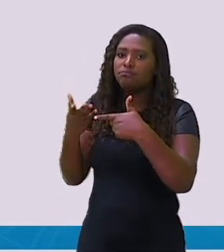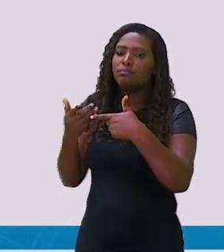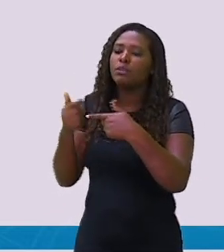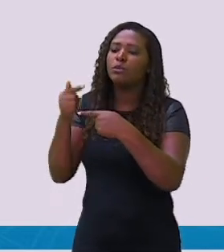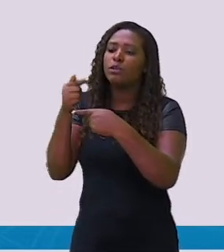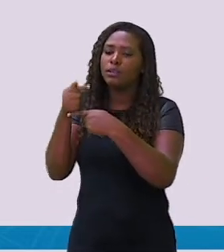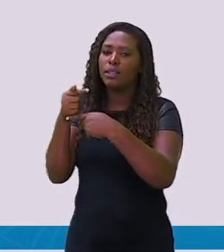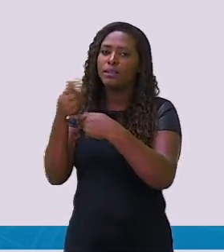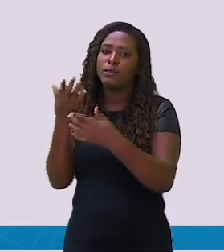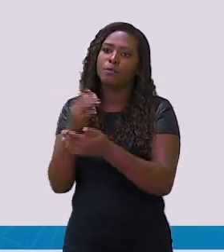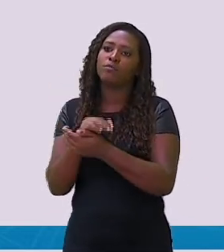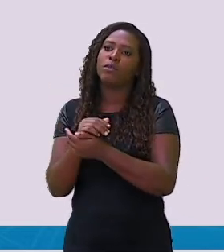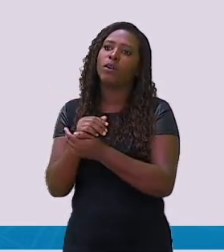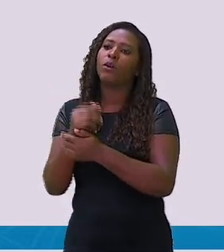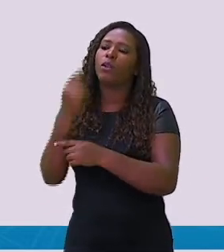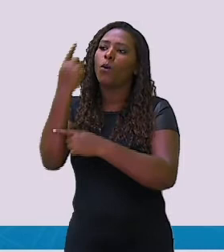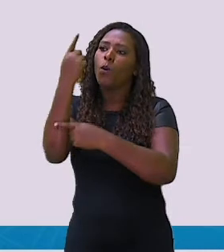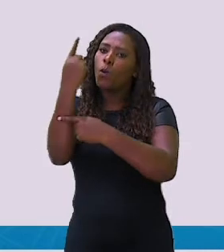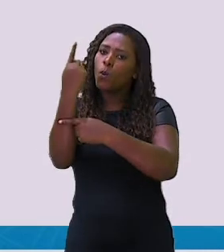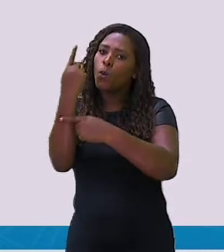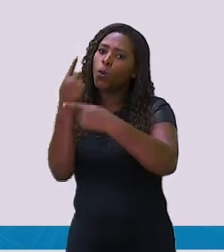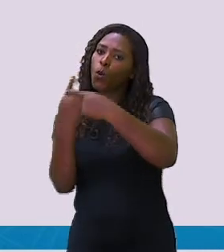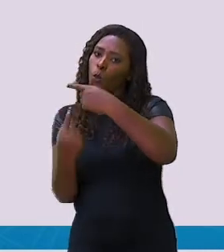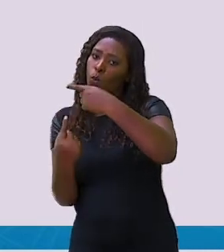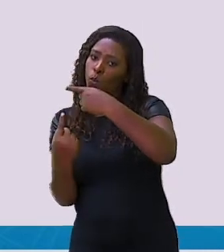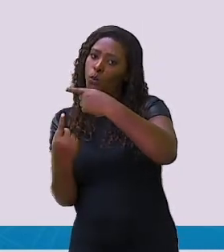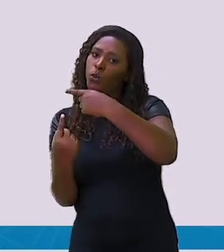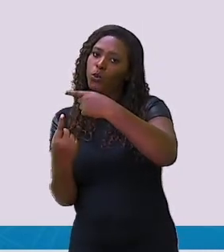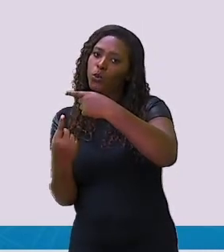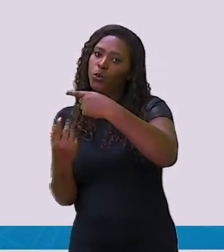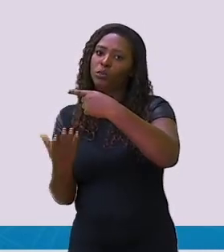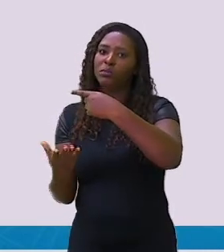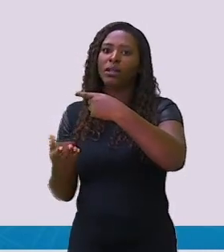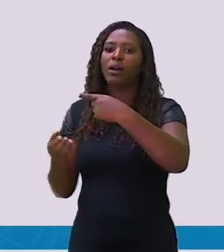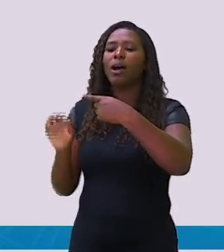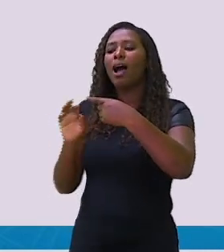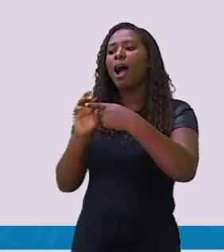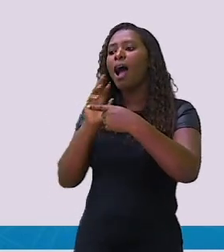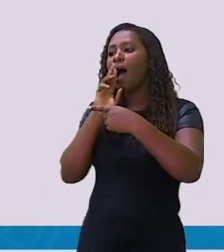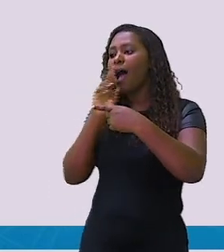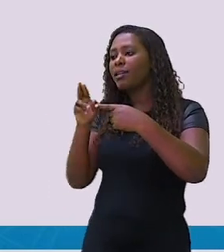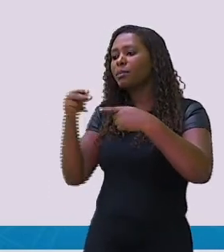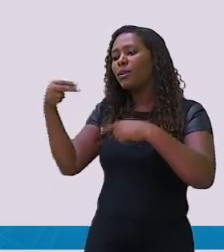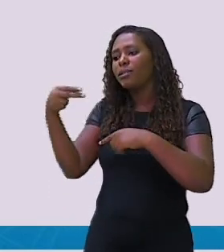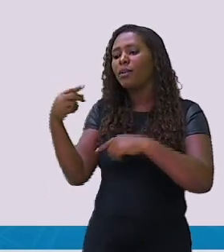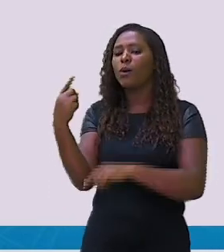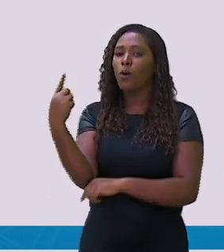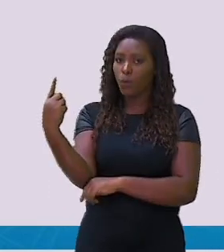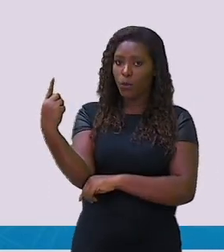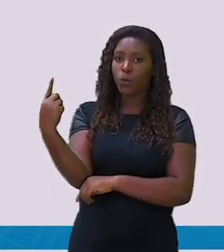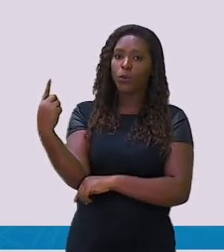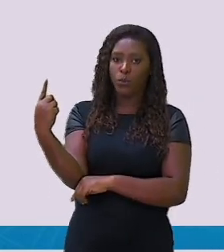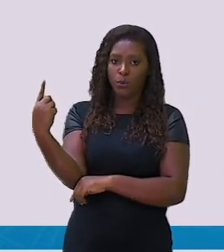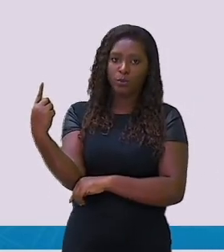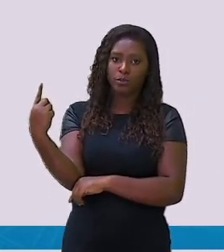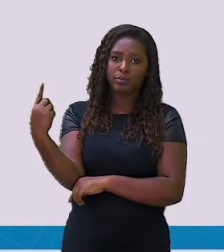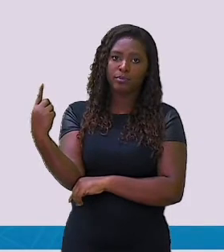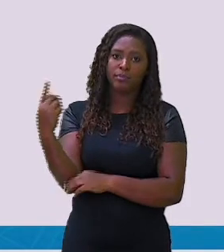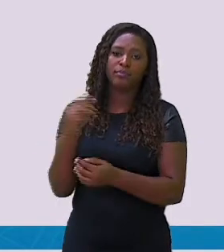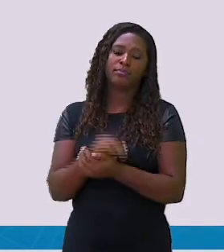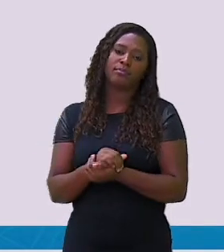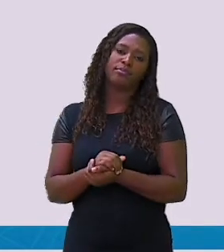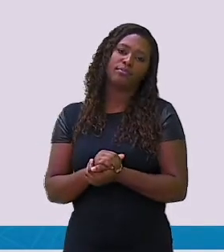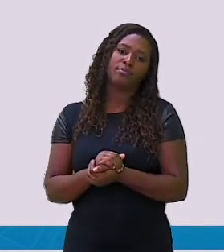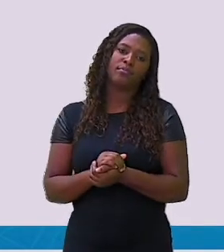que 7 / 7 que é igual a um isso aqui esse resultado aqui é igual a um